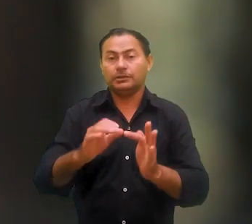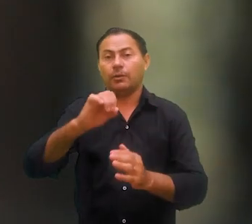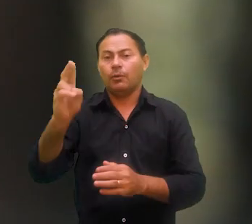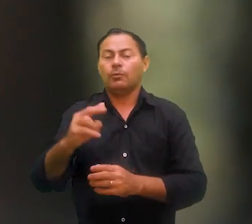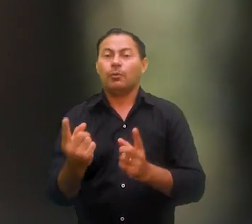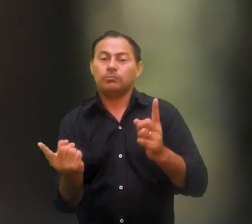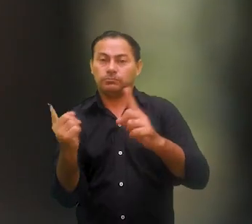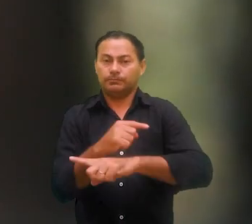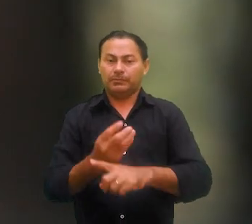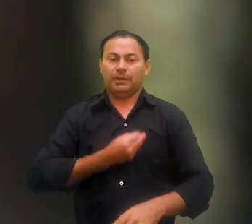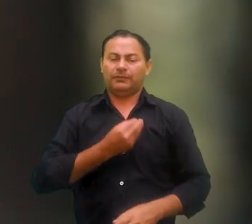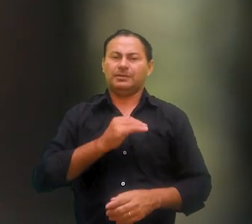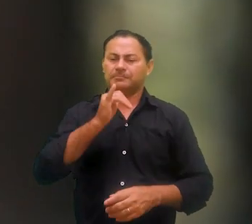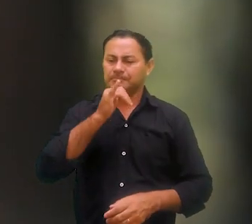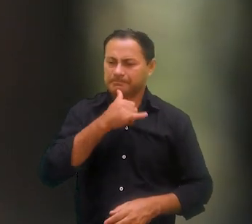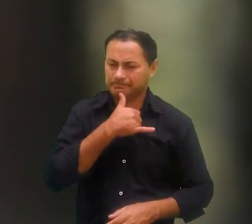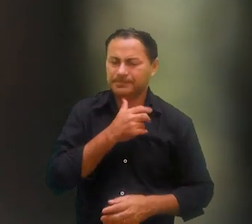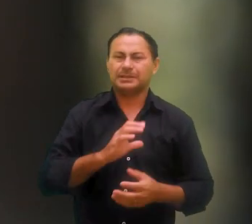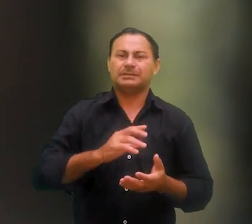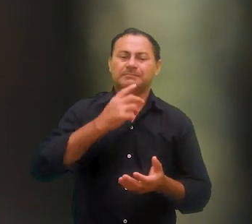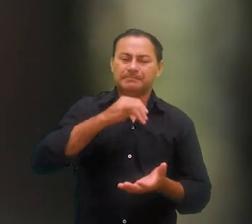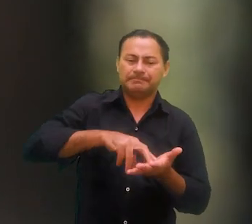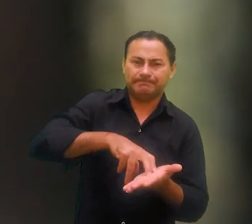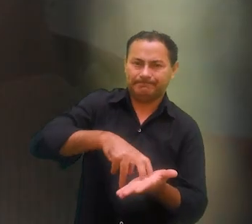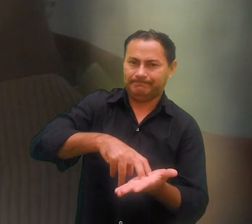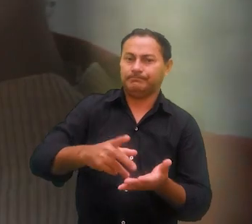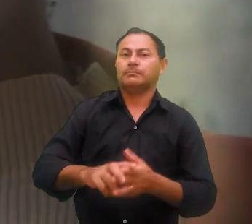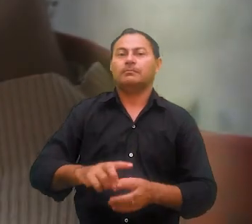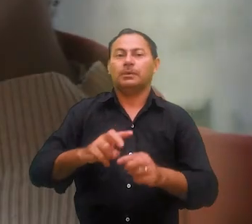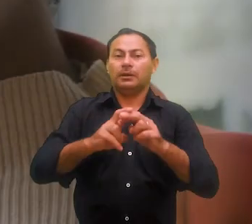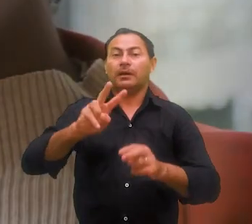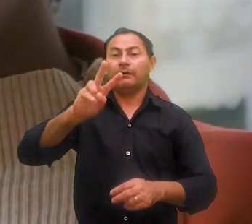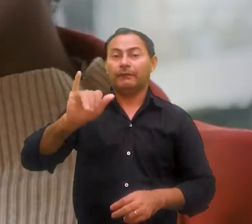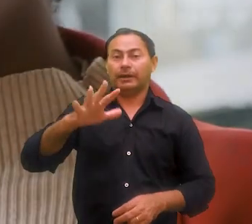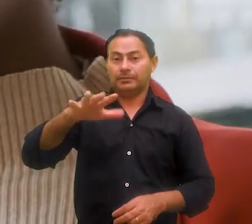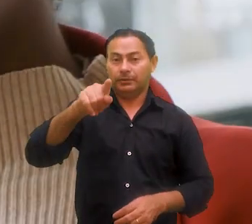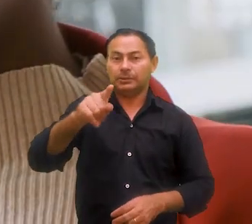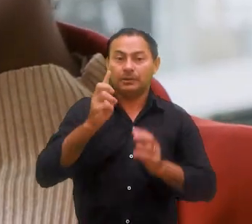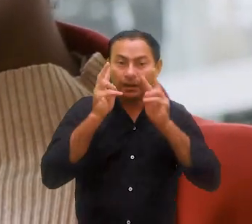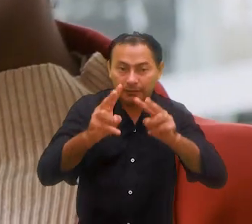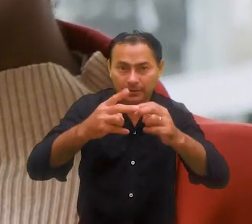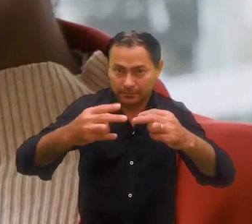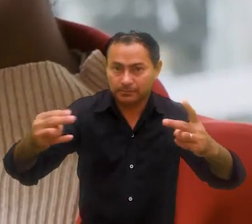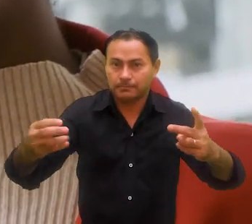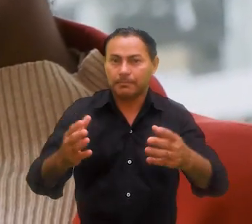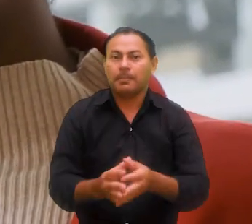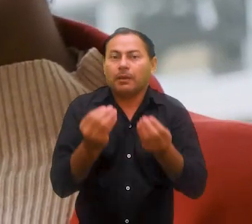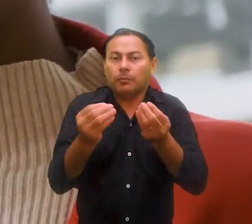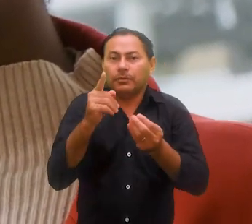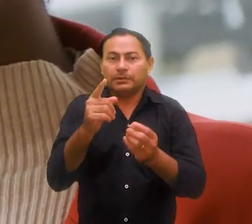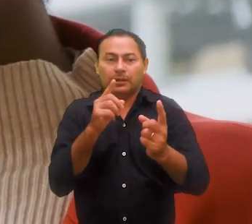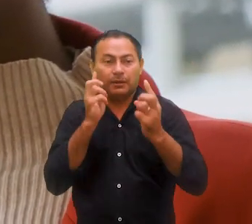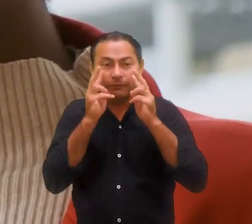muito feliz ou o oposto, uma vida deprimente e triste. Vai depender de como você vê as